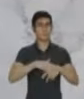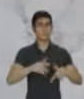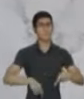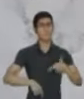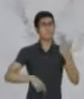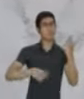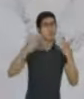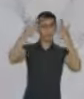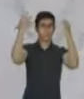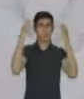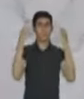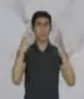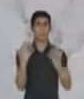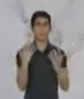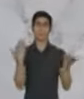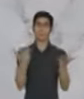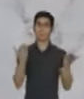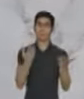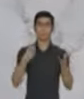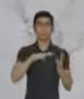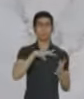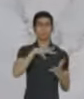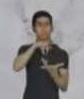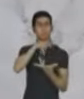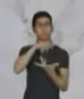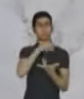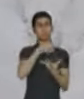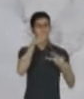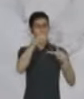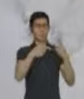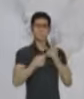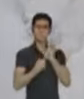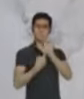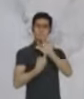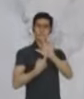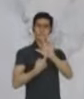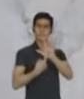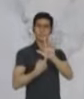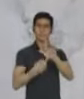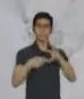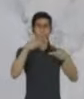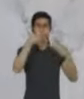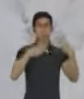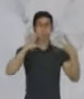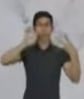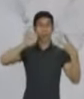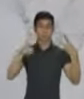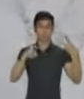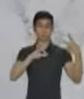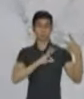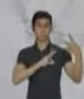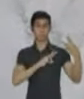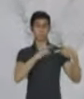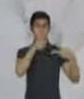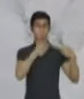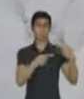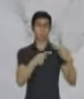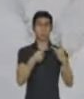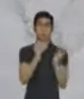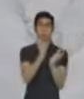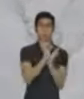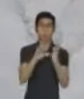26 policiais militares da cidade no rio de janeiro dois milicianos que não